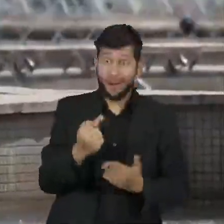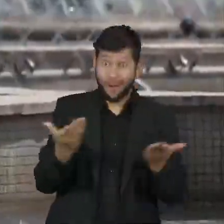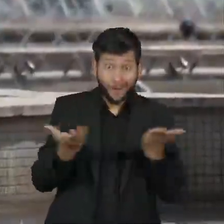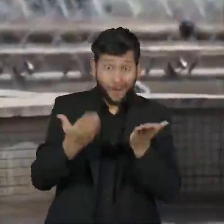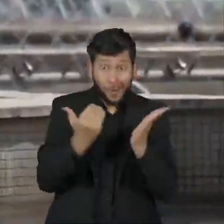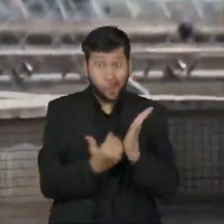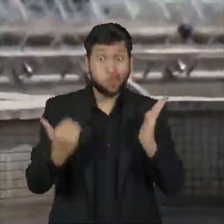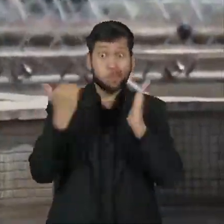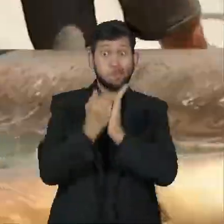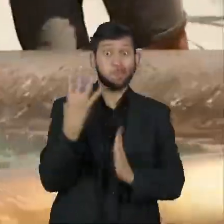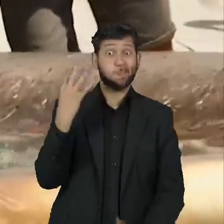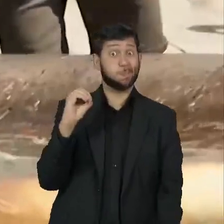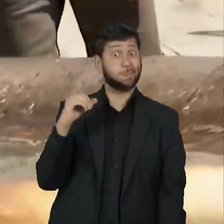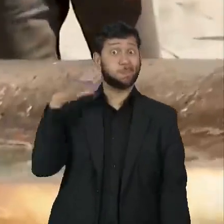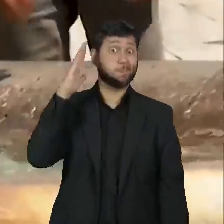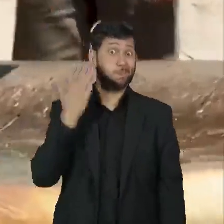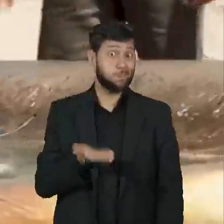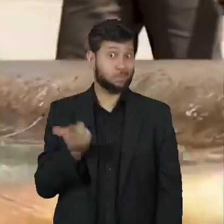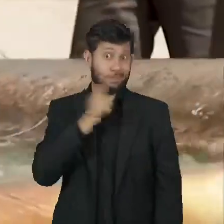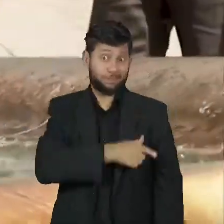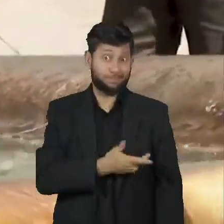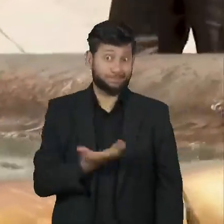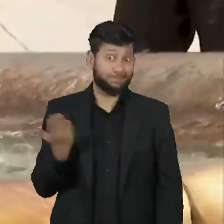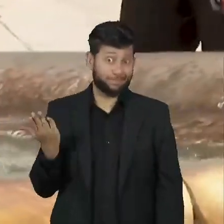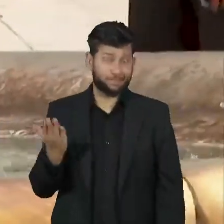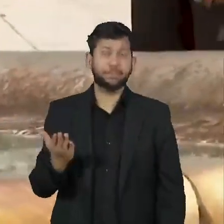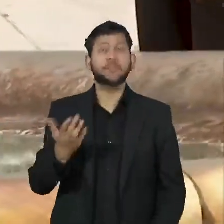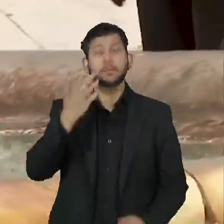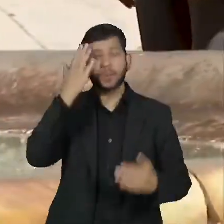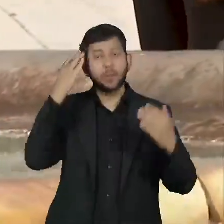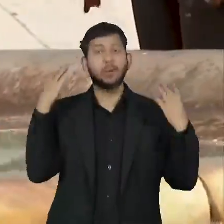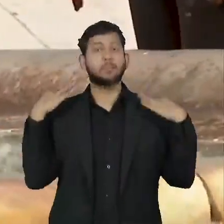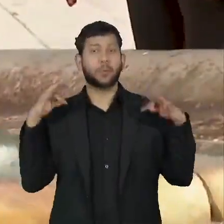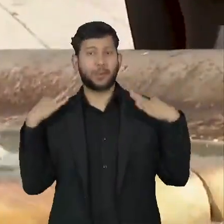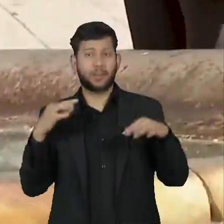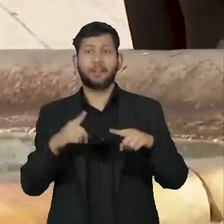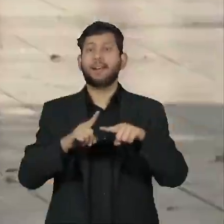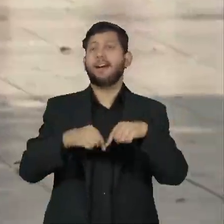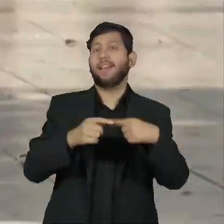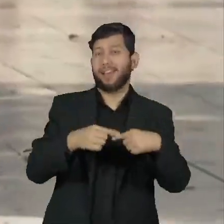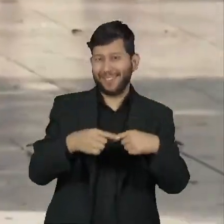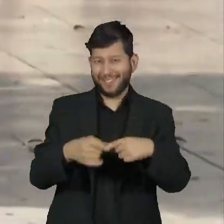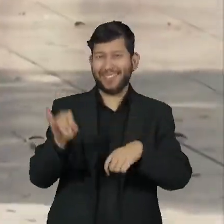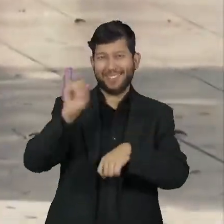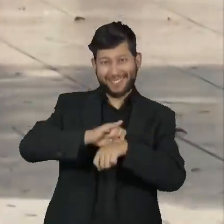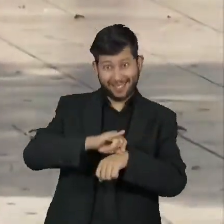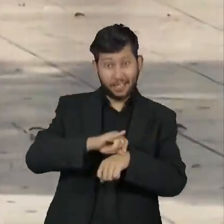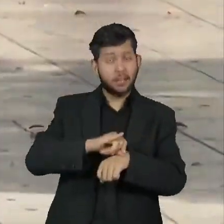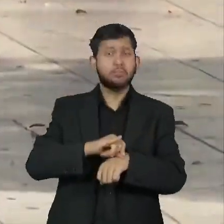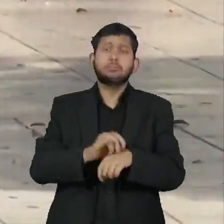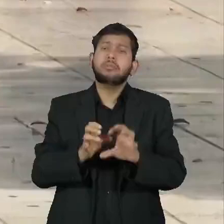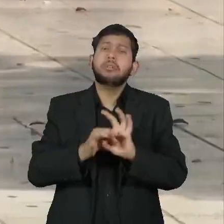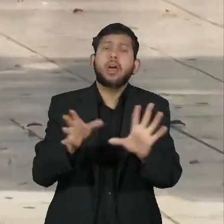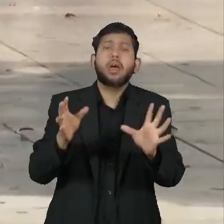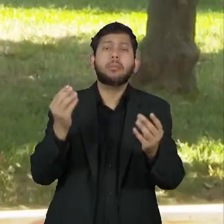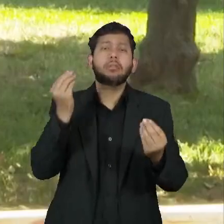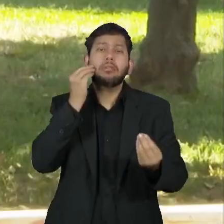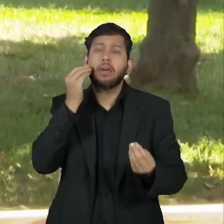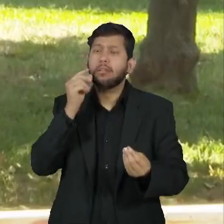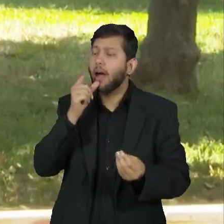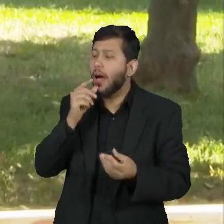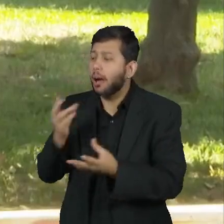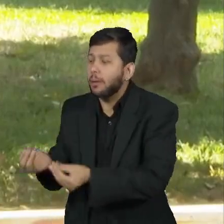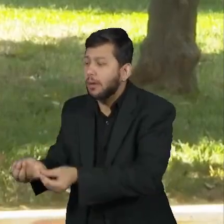de 40 graus Celsius para os turistas em Atenas na Grécia vale tudo para dar um refresco